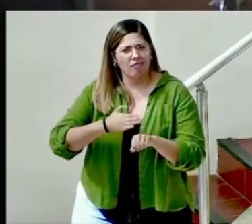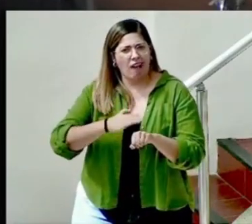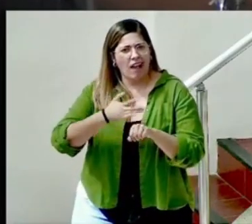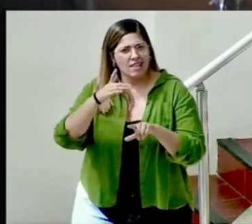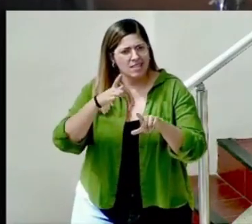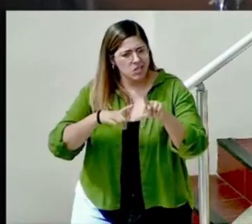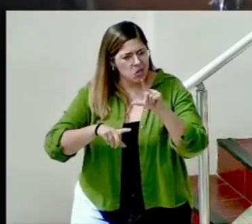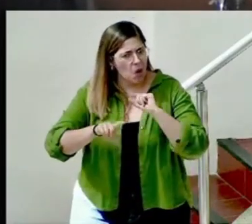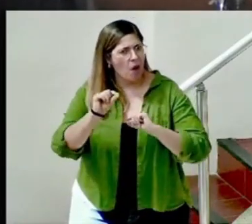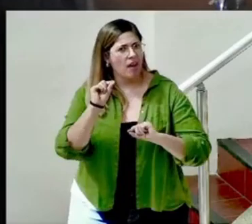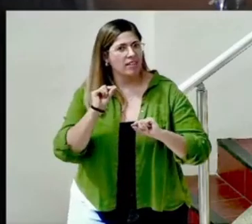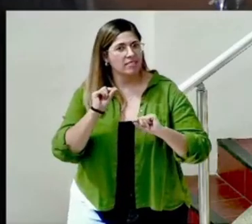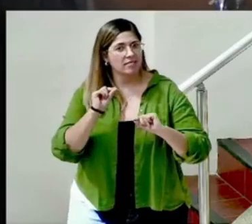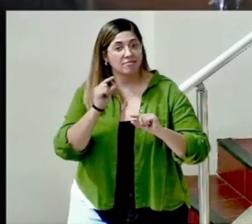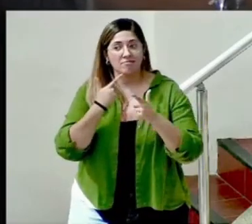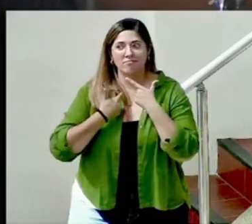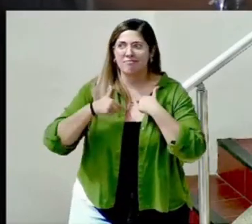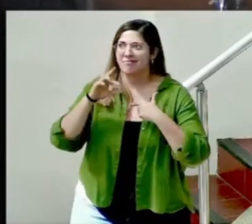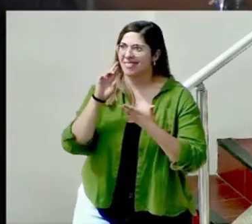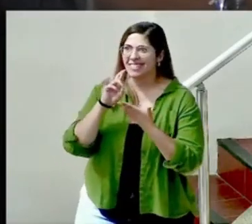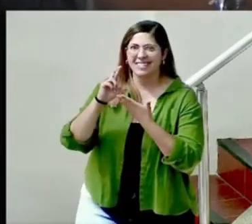A vontade de Deus?